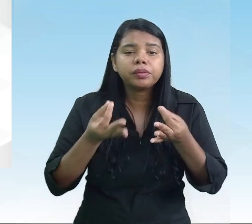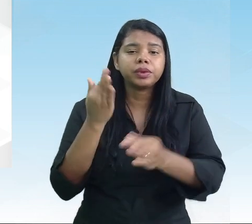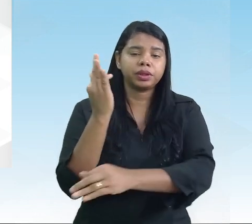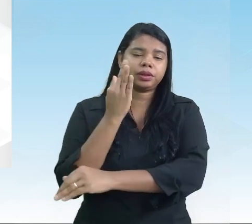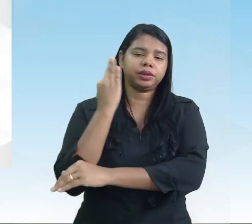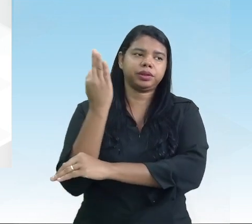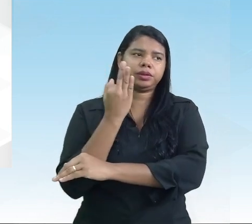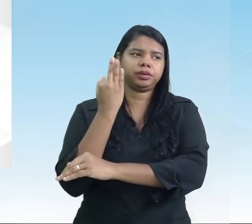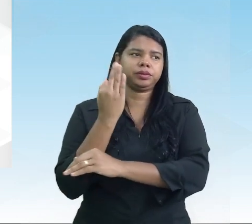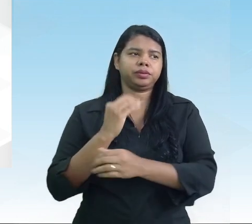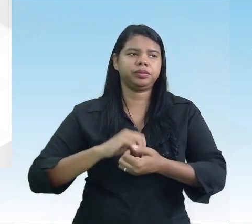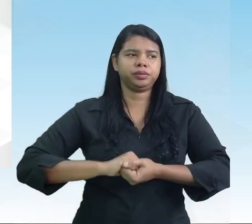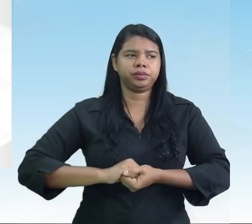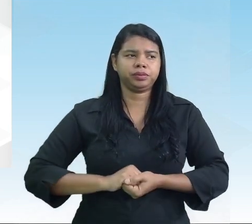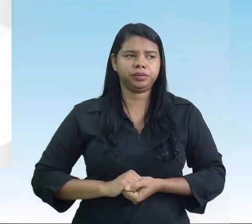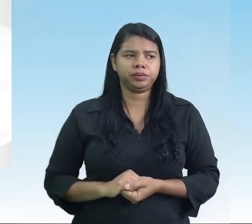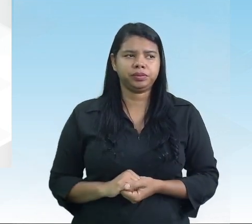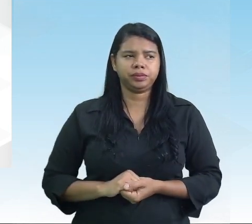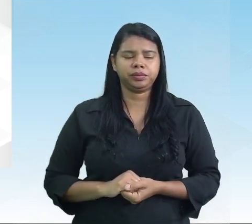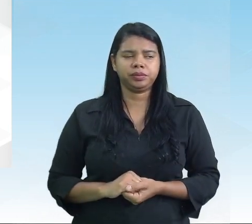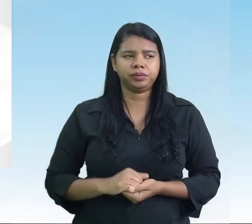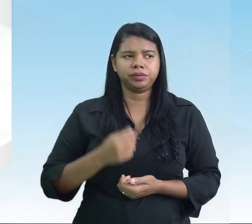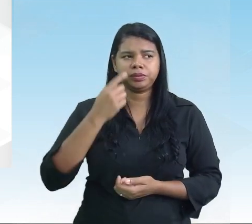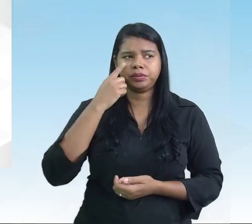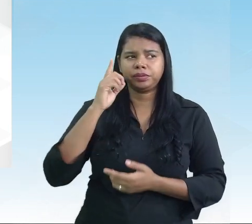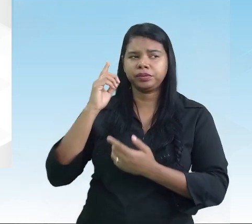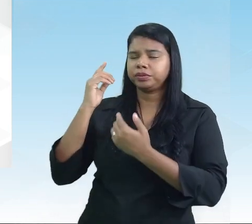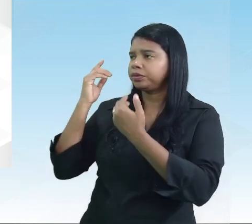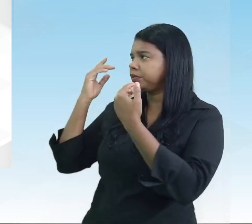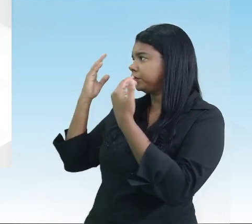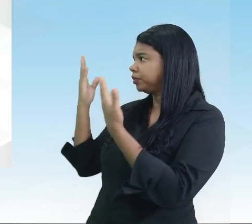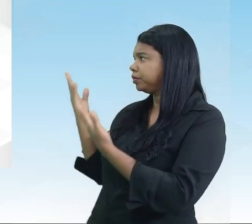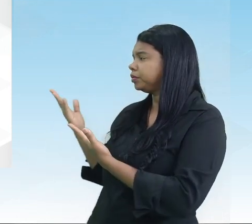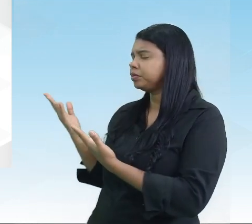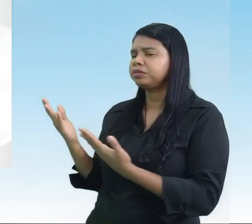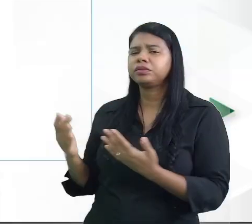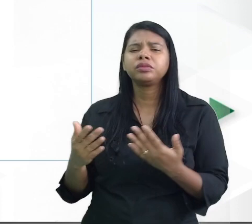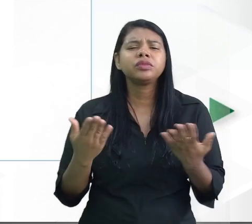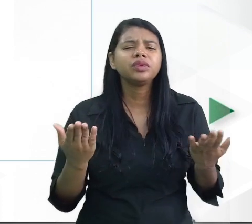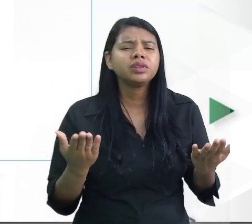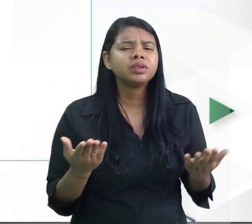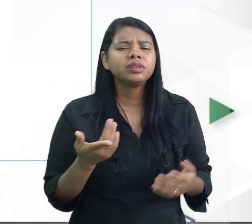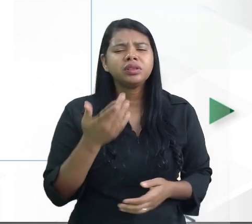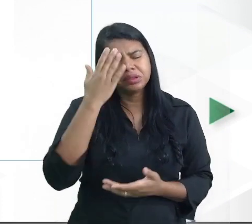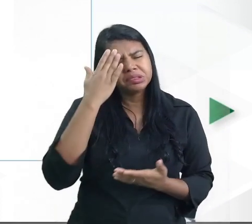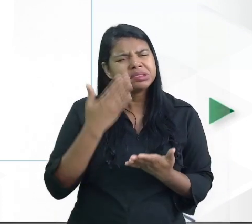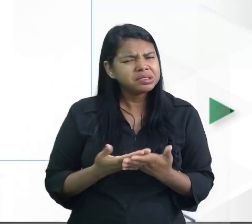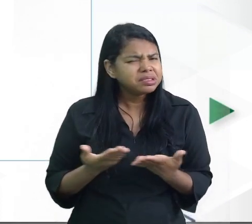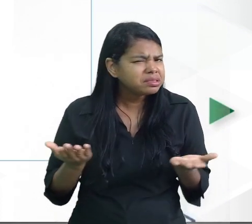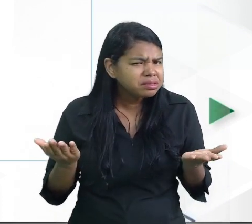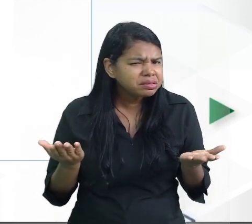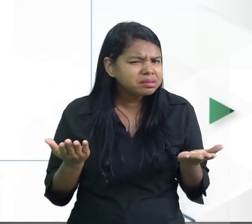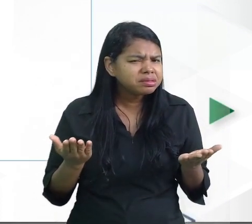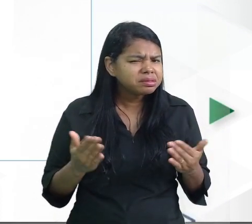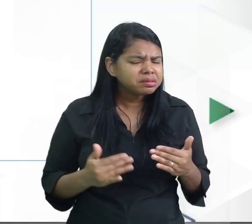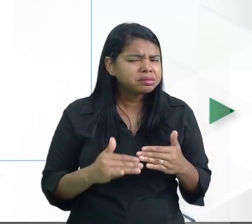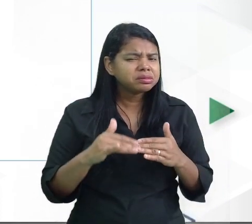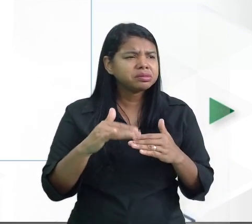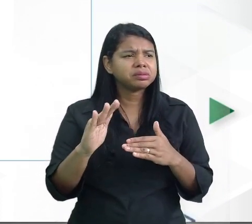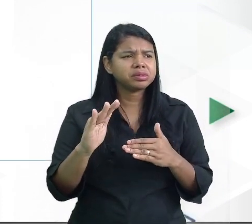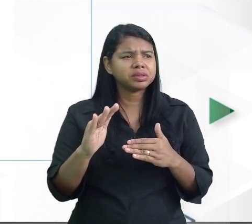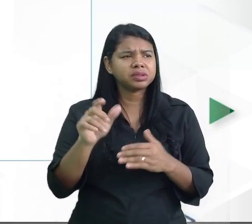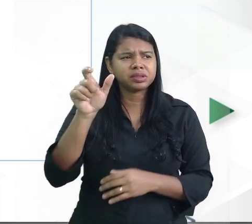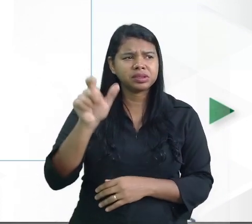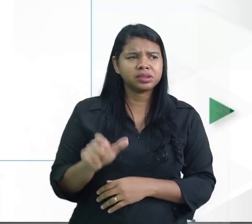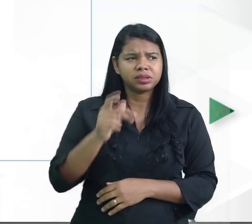argumentos, certo? E olhem aí na tela, achismos. O que são achismos? Acompanhe. É uma tendência da pessoa